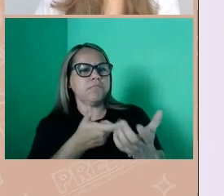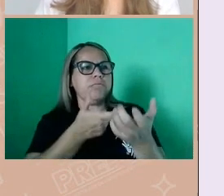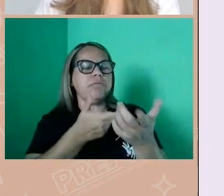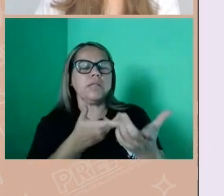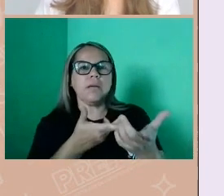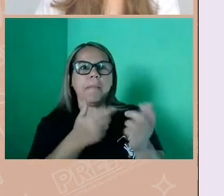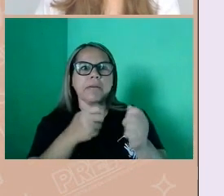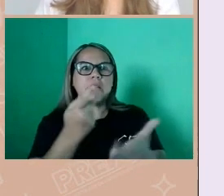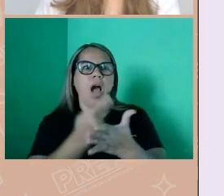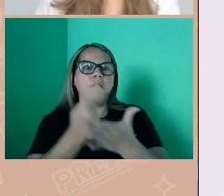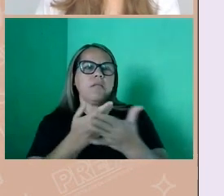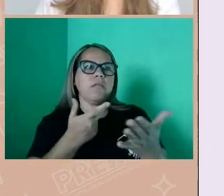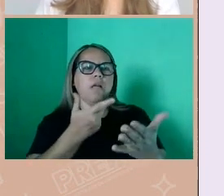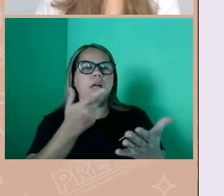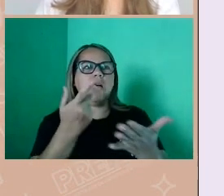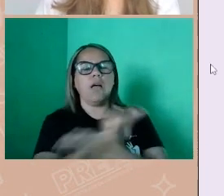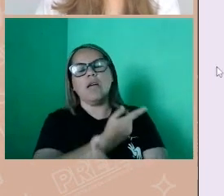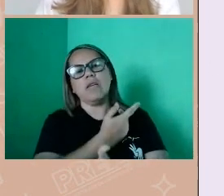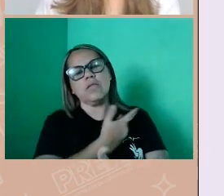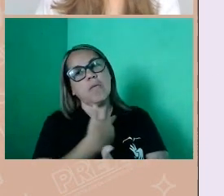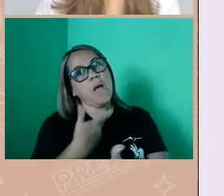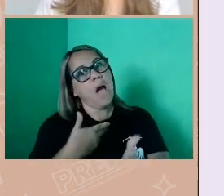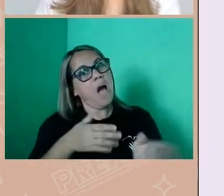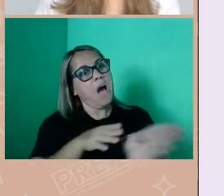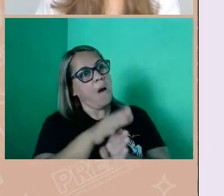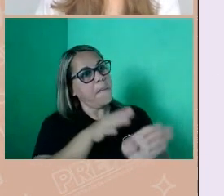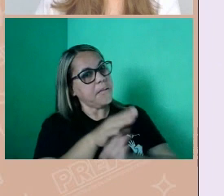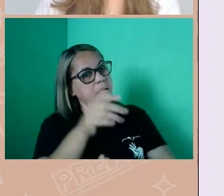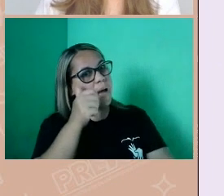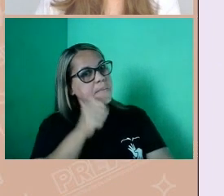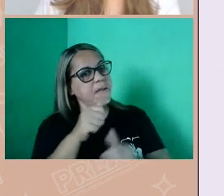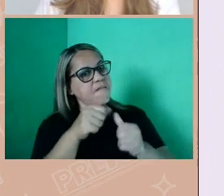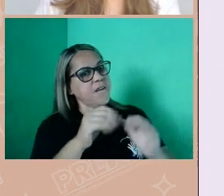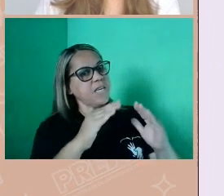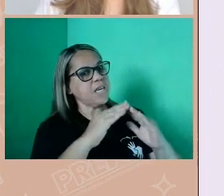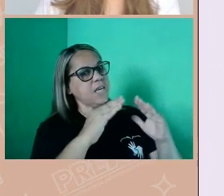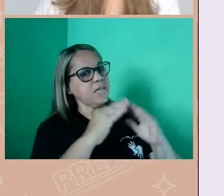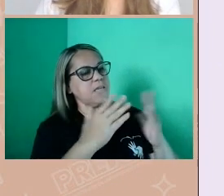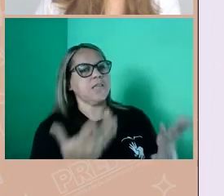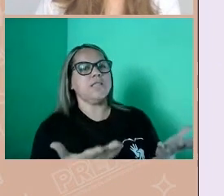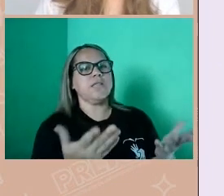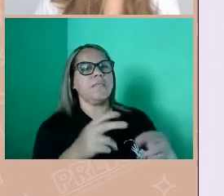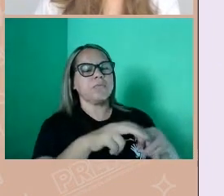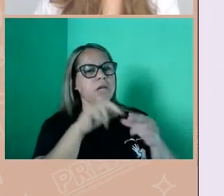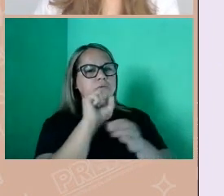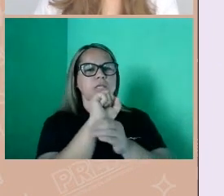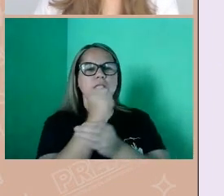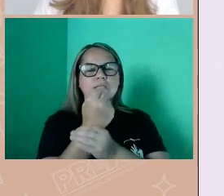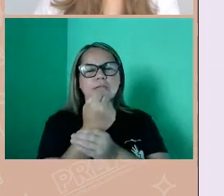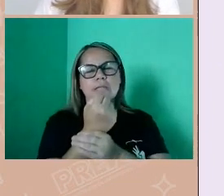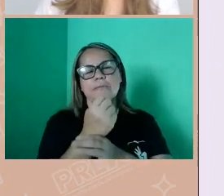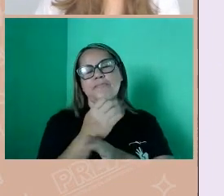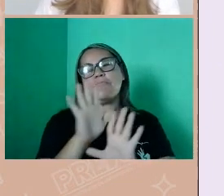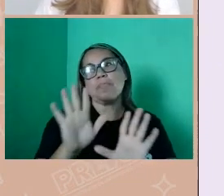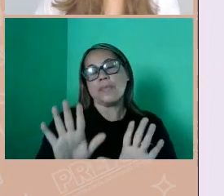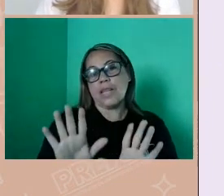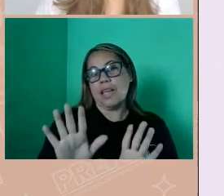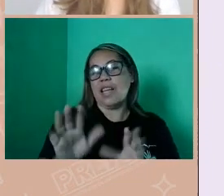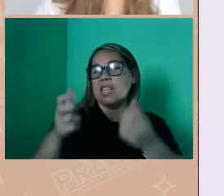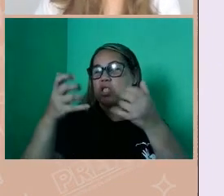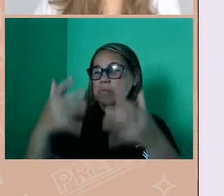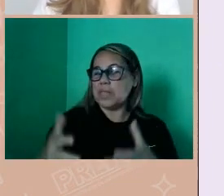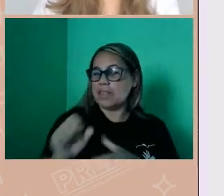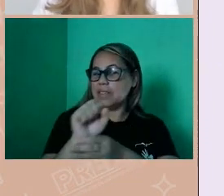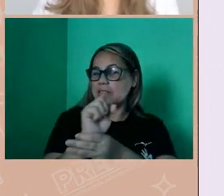é recomendado que as mulheres permaneçam em casa para assim preservar sua própria segurança eles falam da segurança mas eles não falam